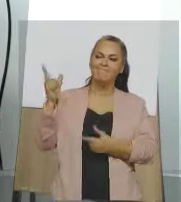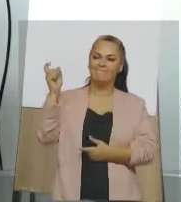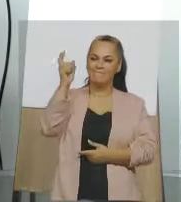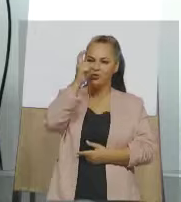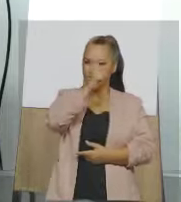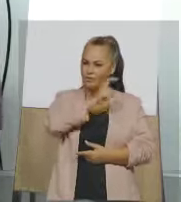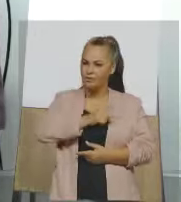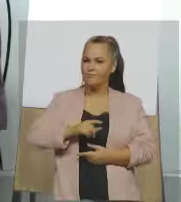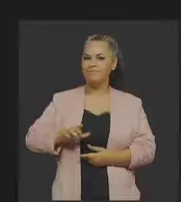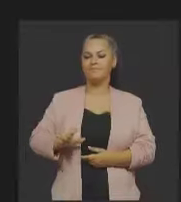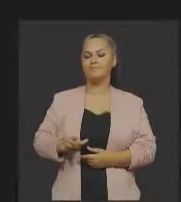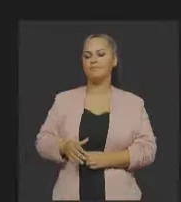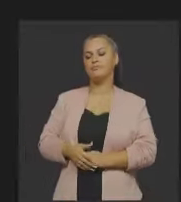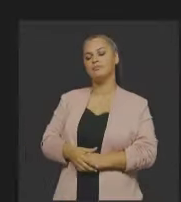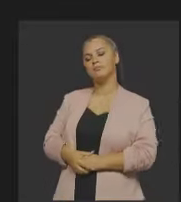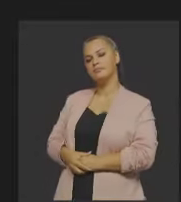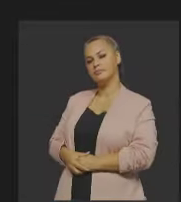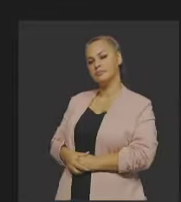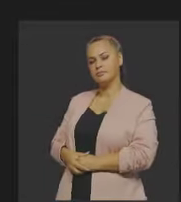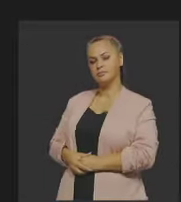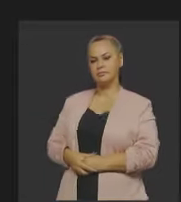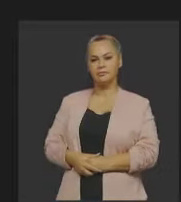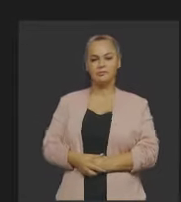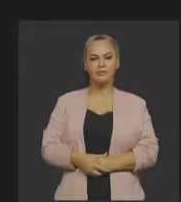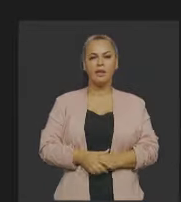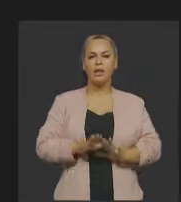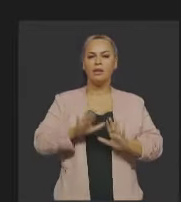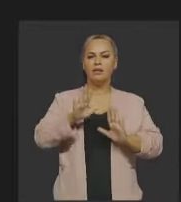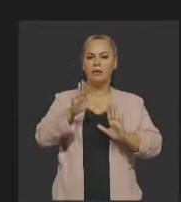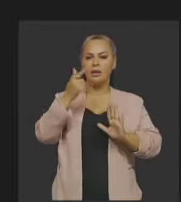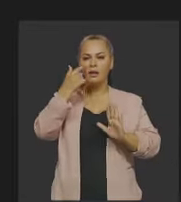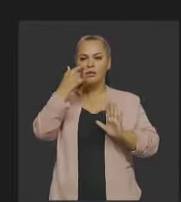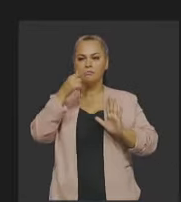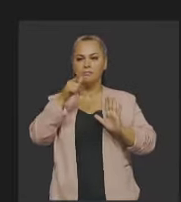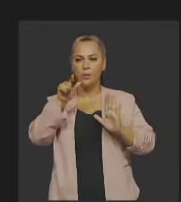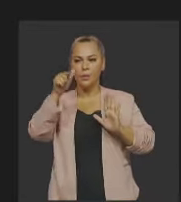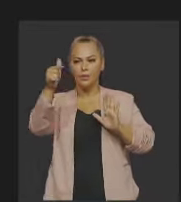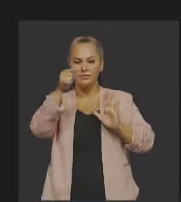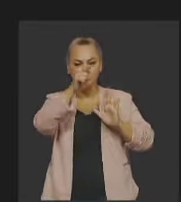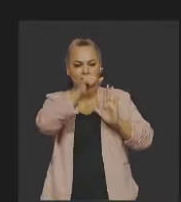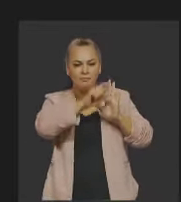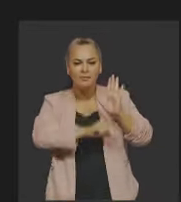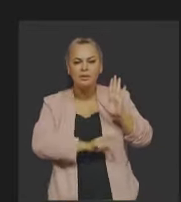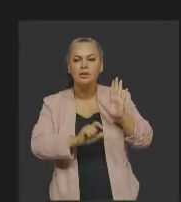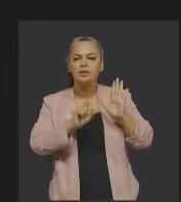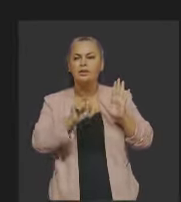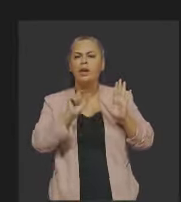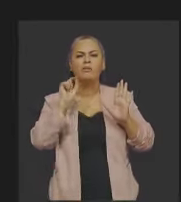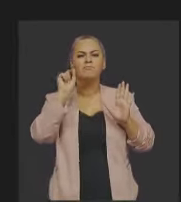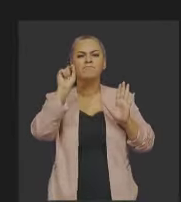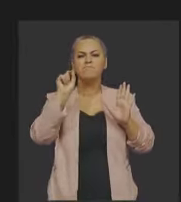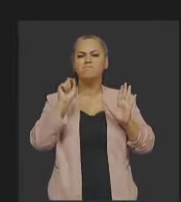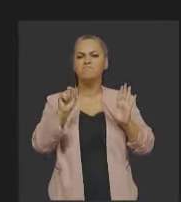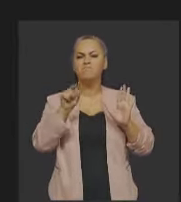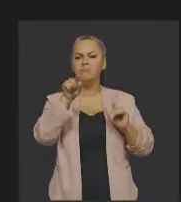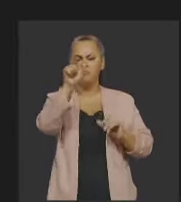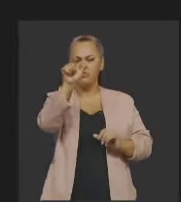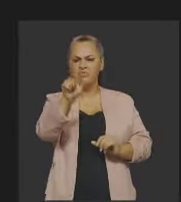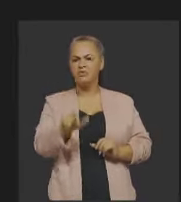olha, elabore um texto sobre quem é você. Quais são os seus desejos e tudo que faz sentido para